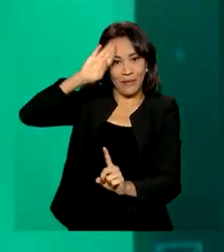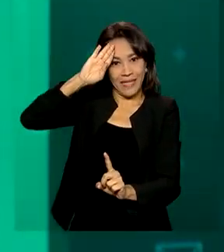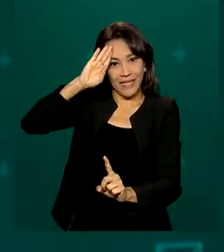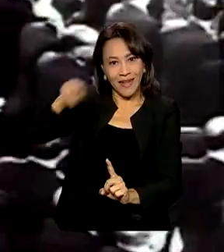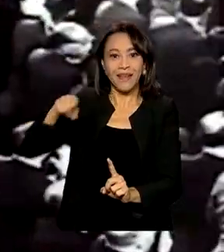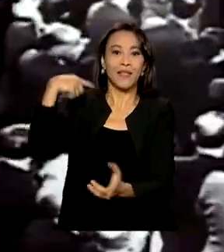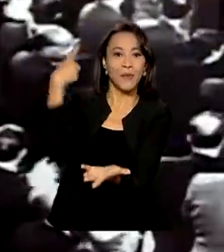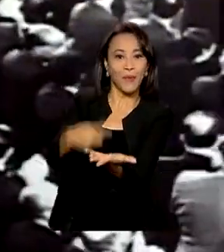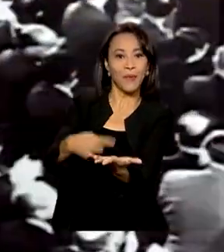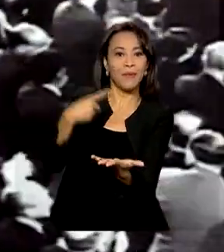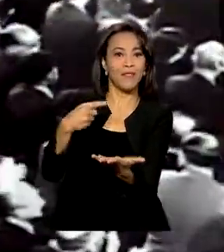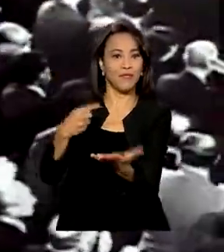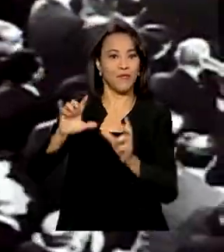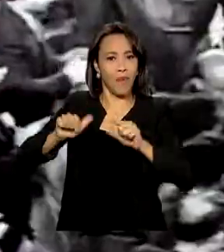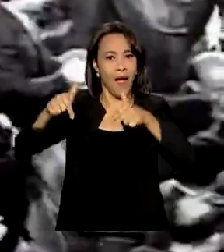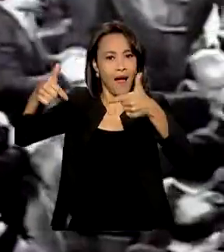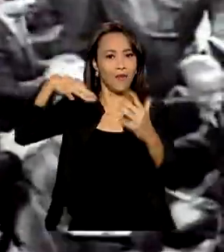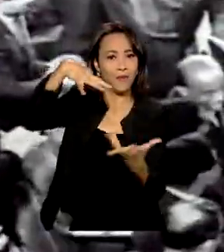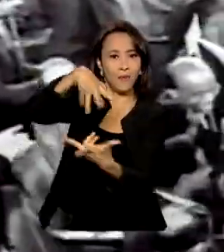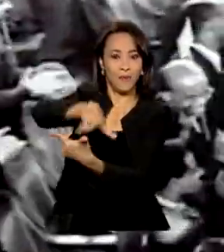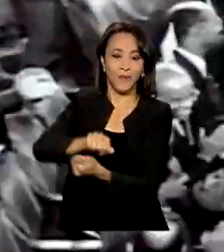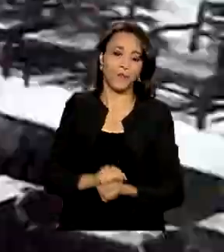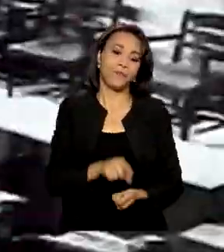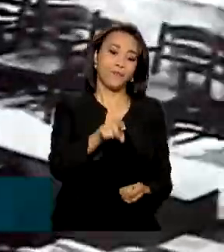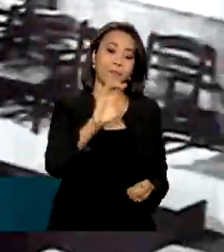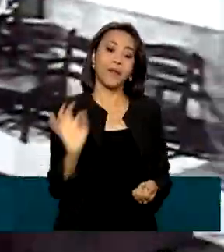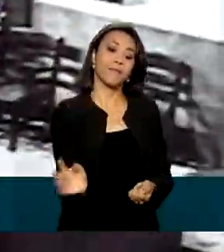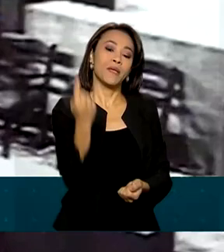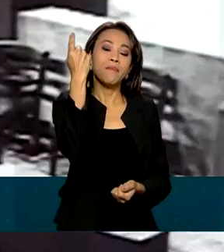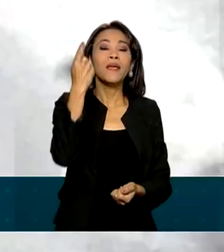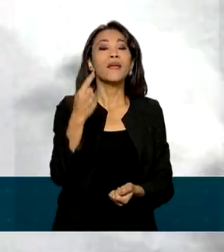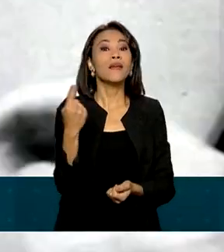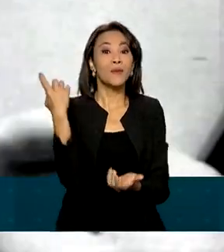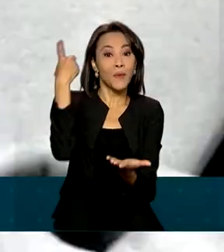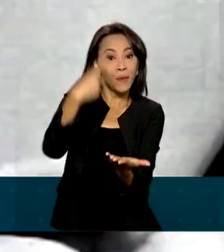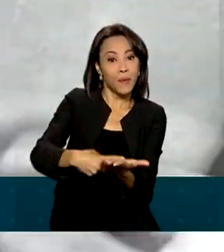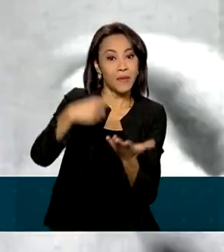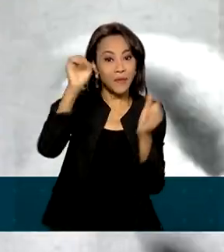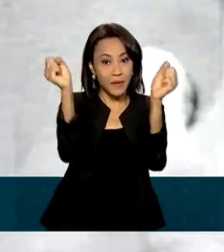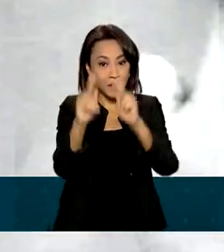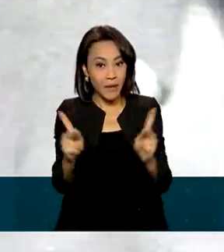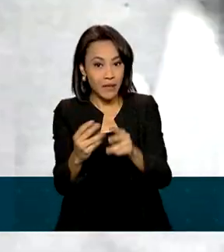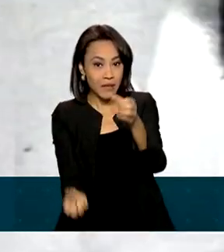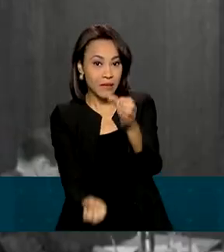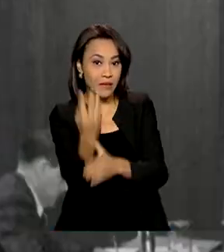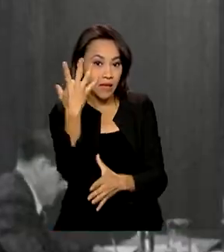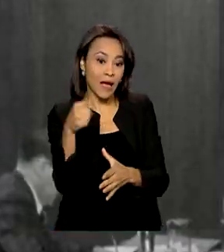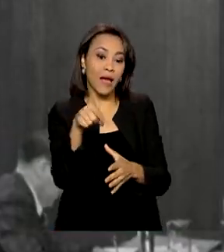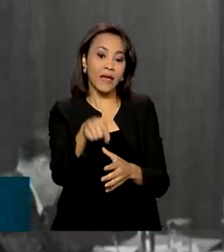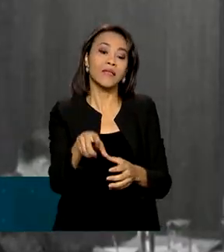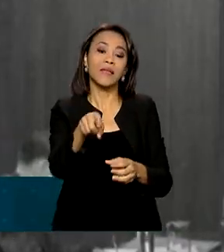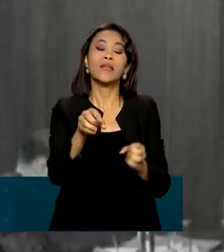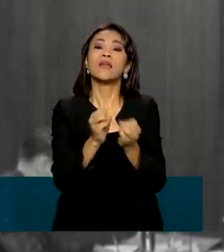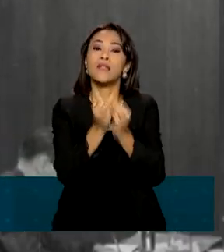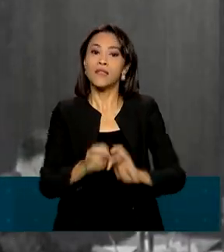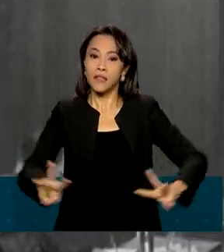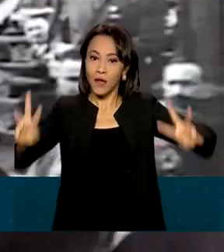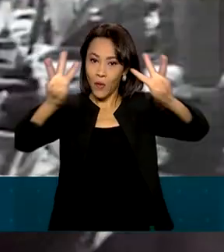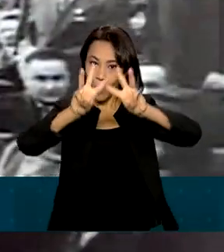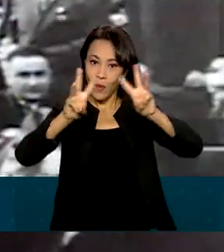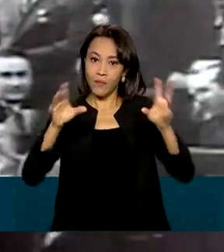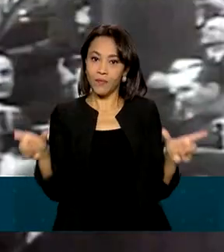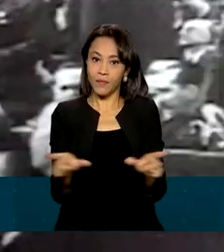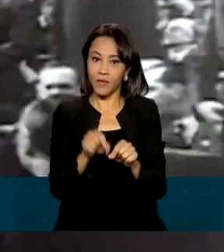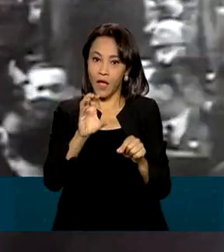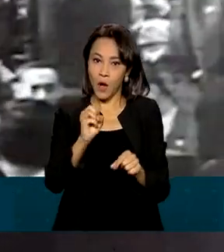mundo é a primeira missão de paz criada pelo Conselho de Segurança da ONU Organização das Nações Unidas